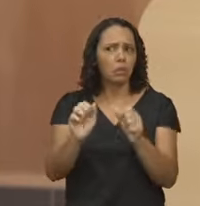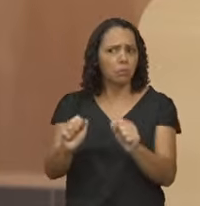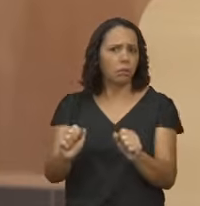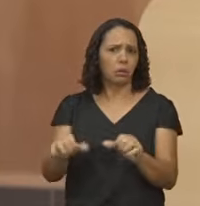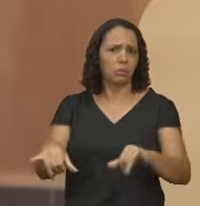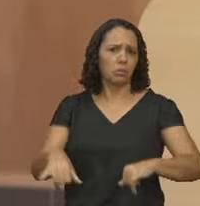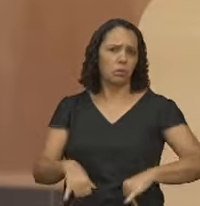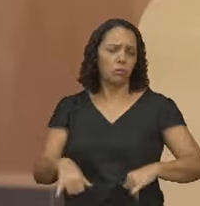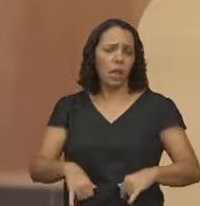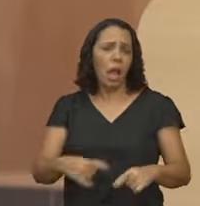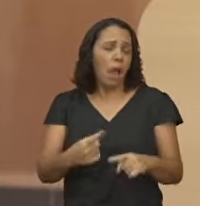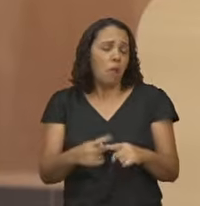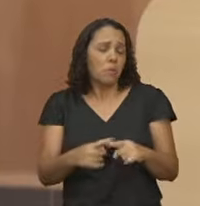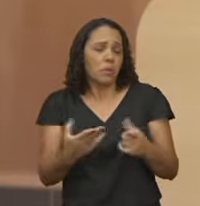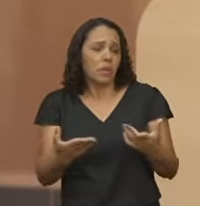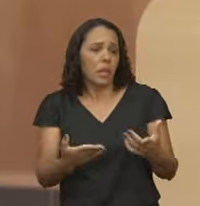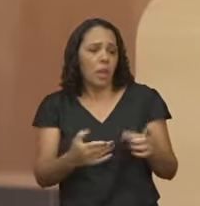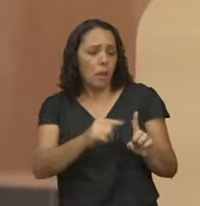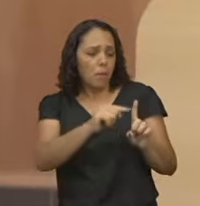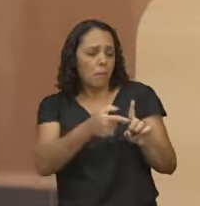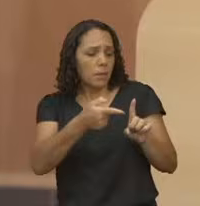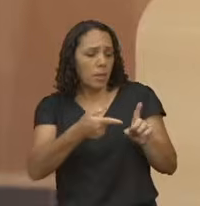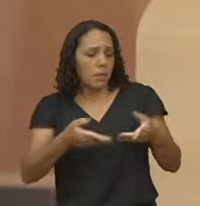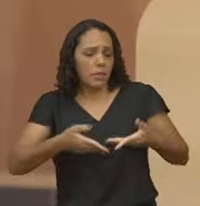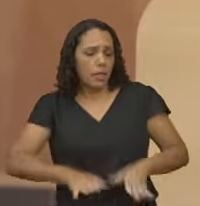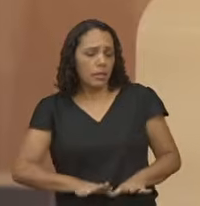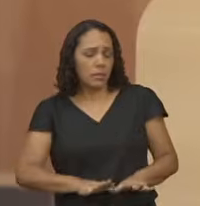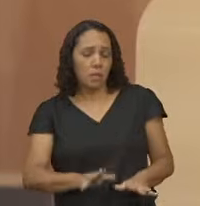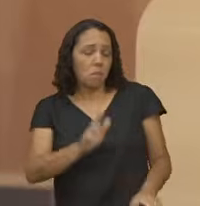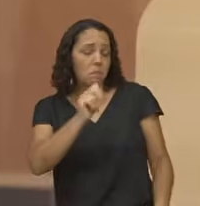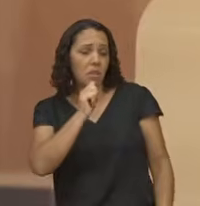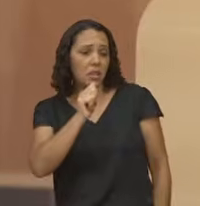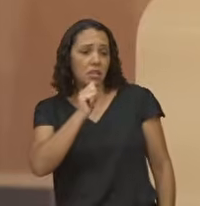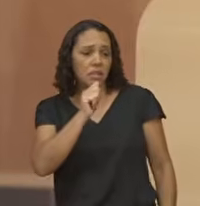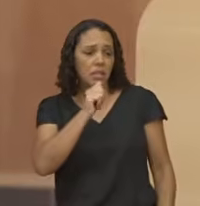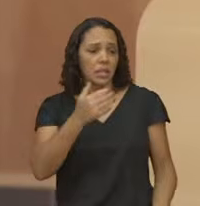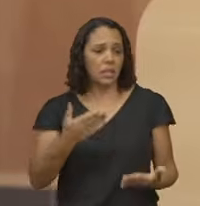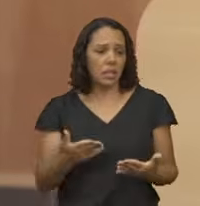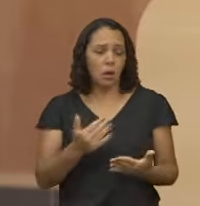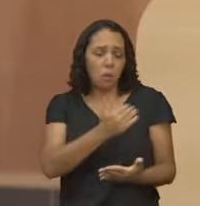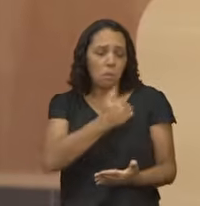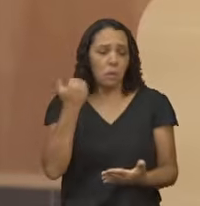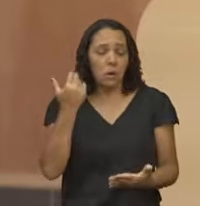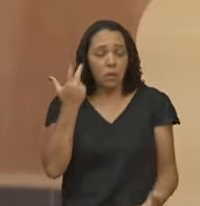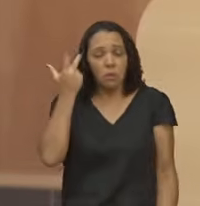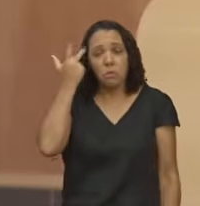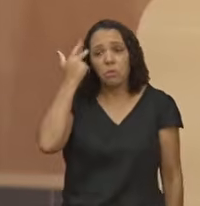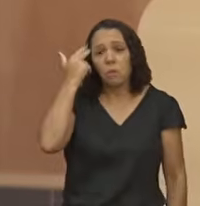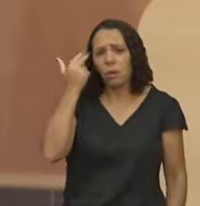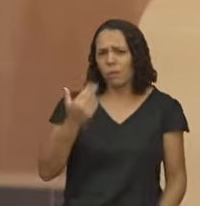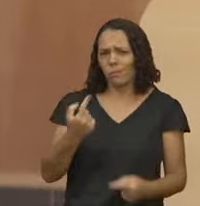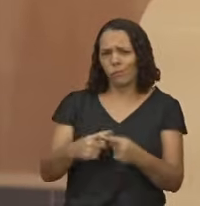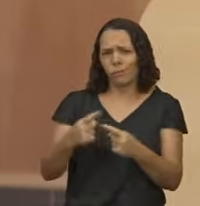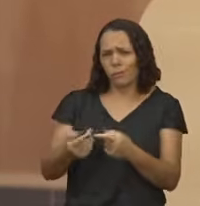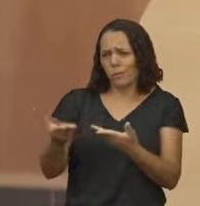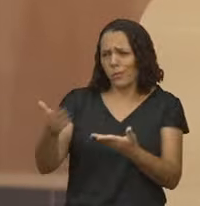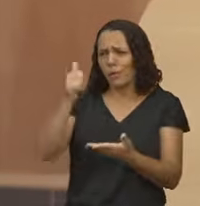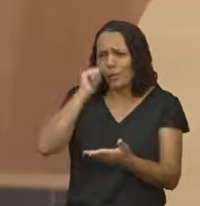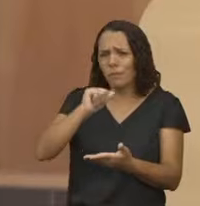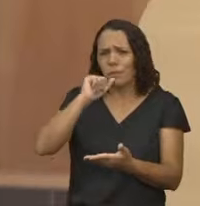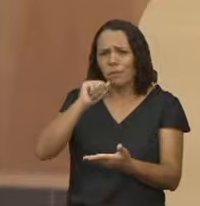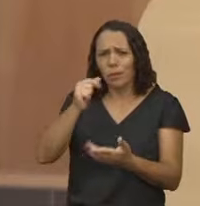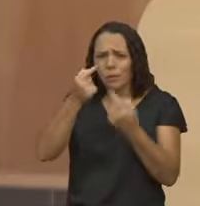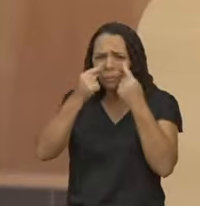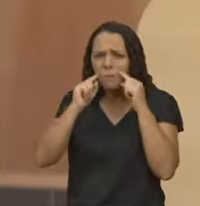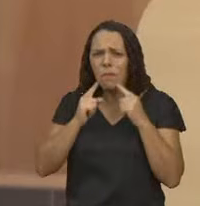mudou a vida de ninguém, é como se daqui 1 mês, 2 semanas, por que ela está chorando ainda? Né? Já foi tão no comecinho, para que tudo